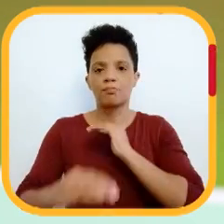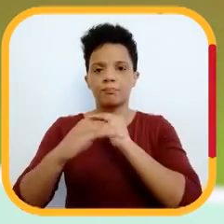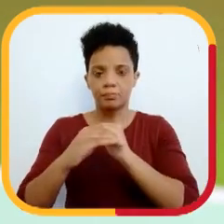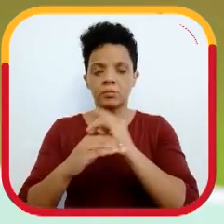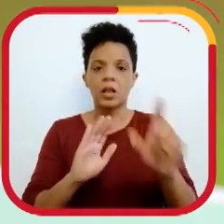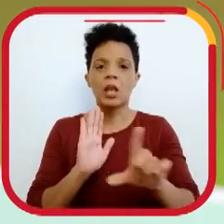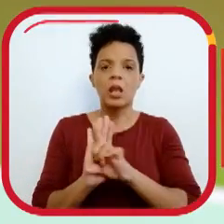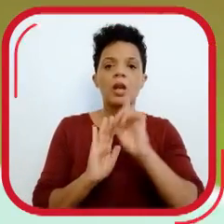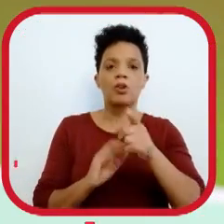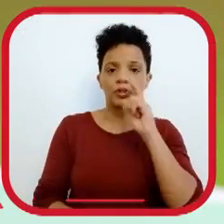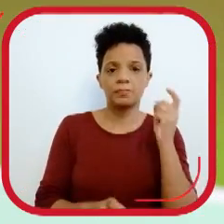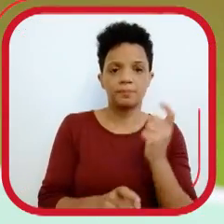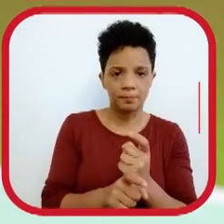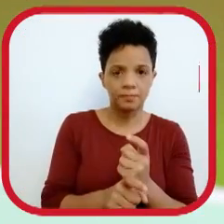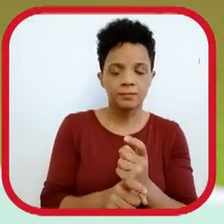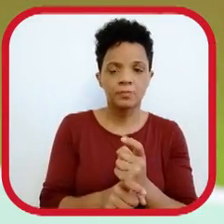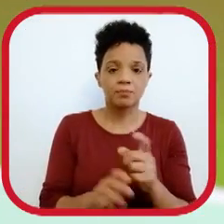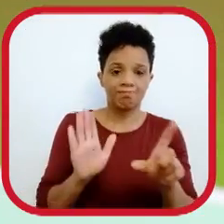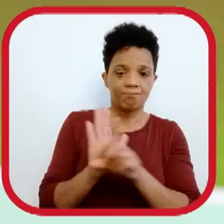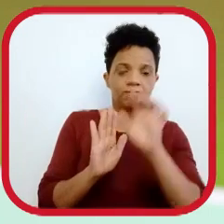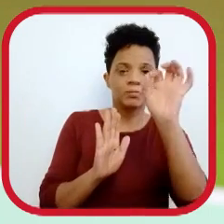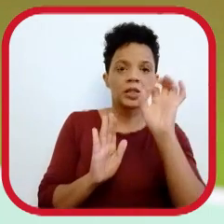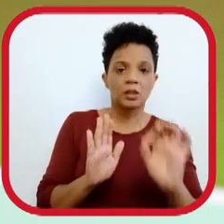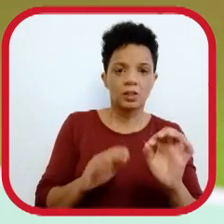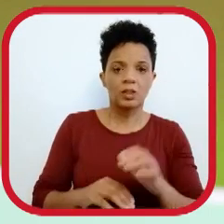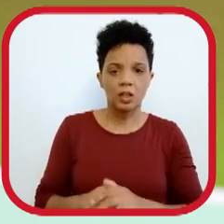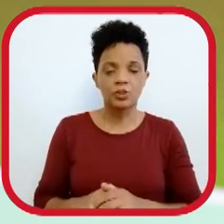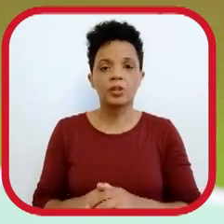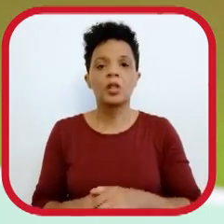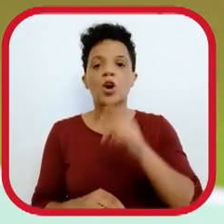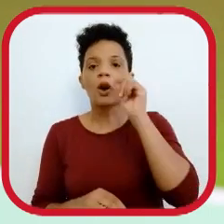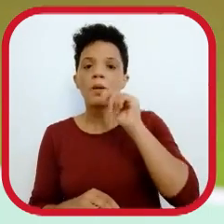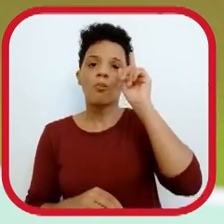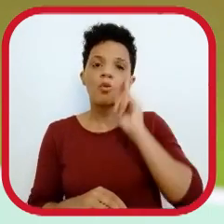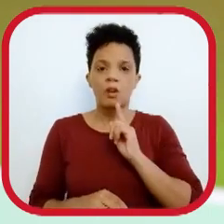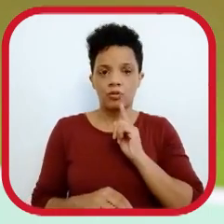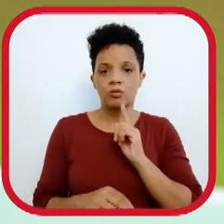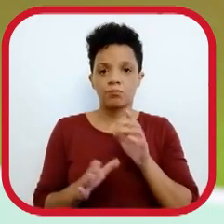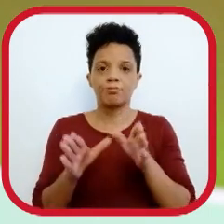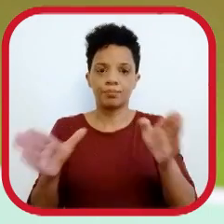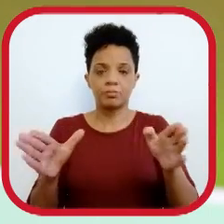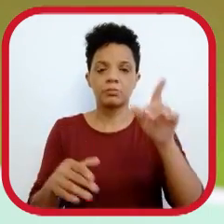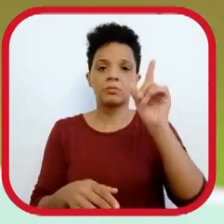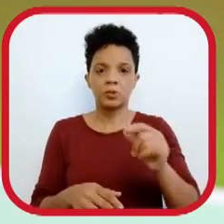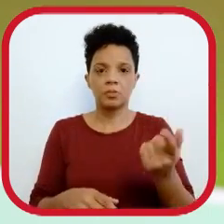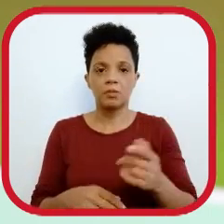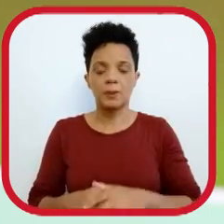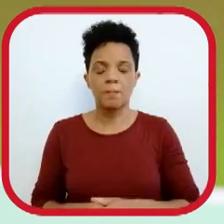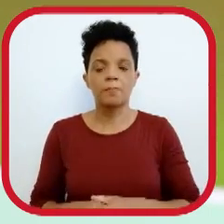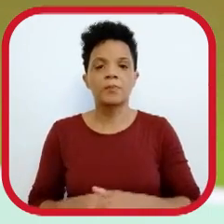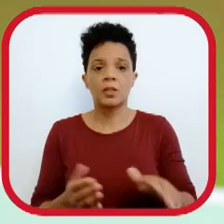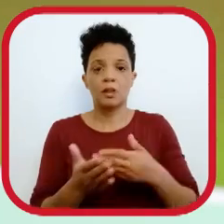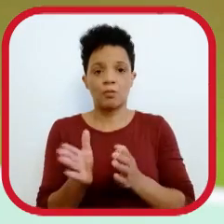da paridade, aliás, isto é importante dizer, é uma lei que exige uma determinada percentagem de cada género e, portanto, equilibra o